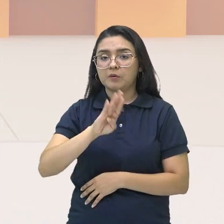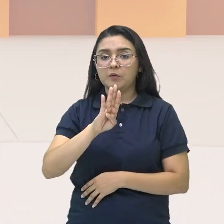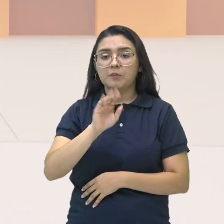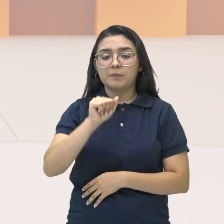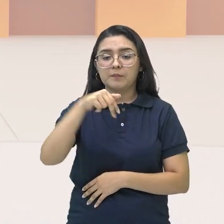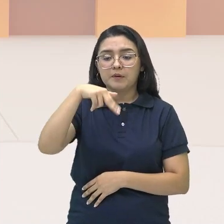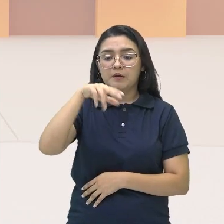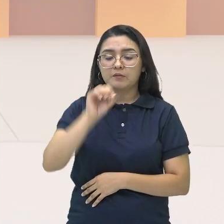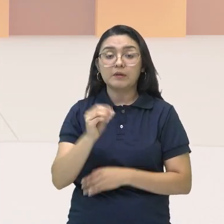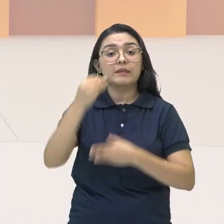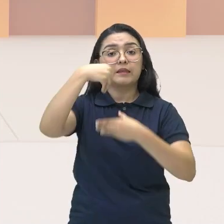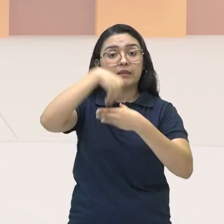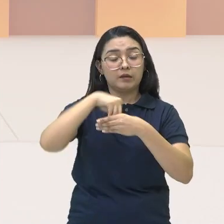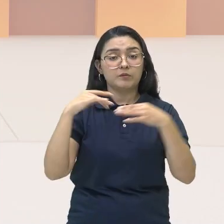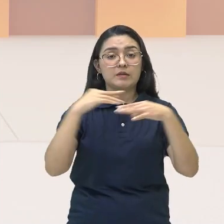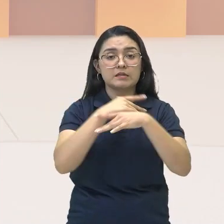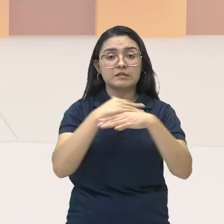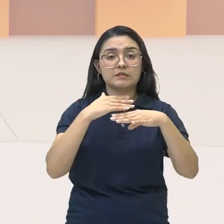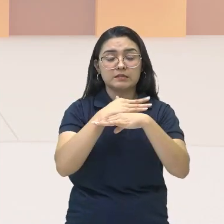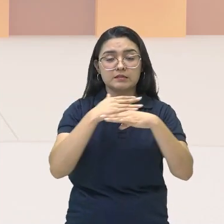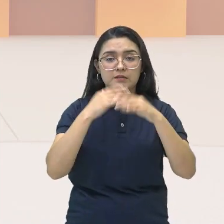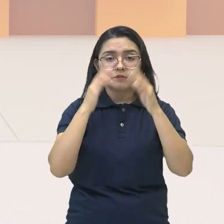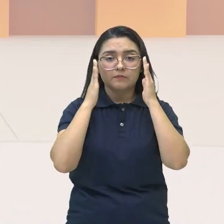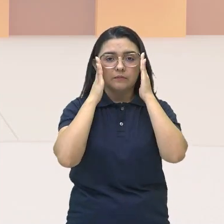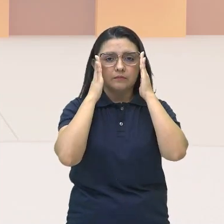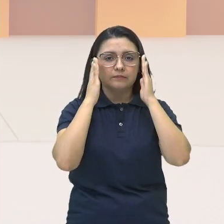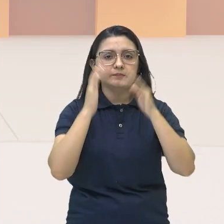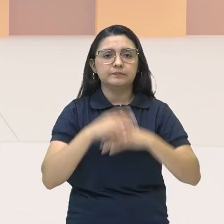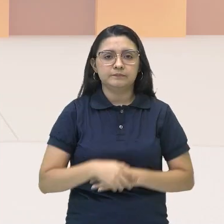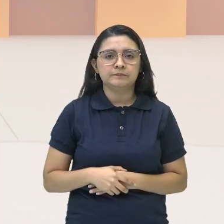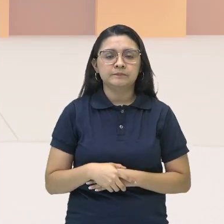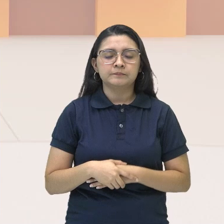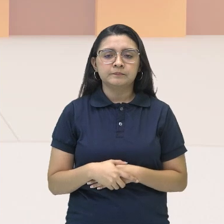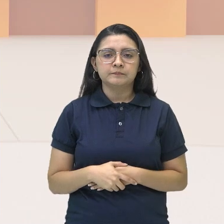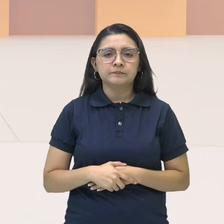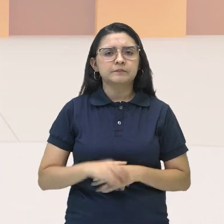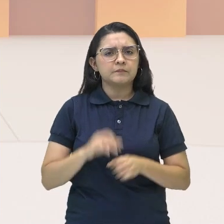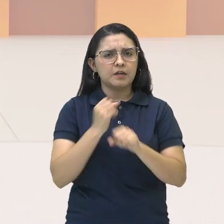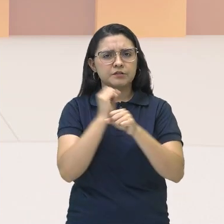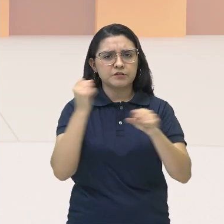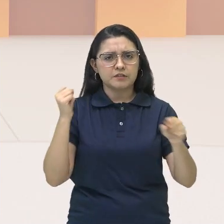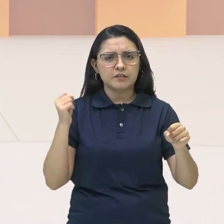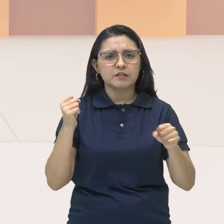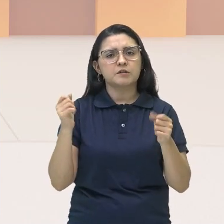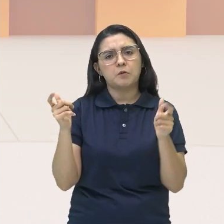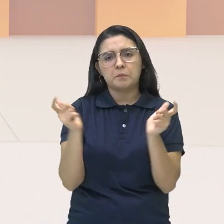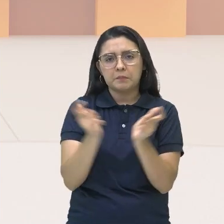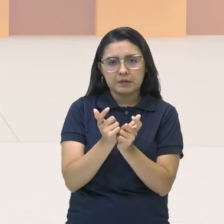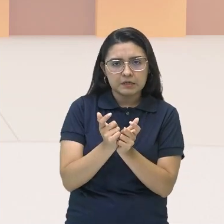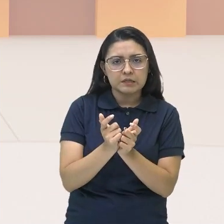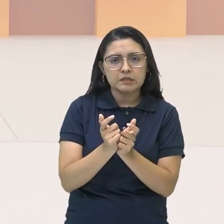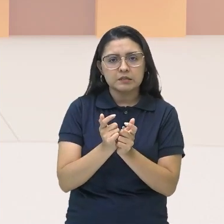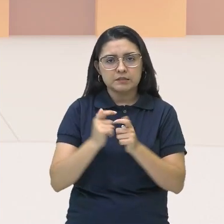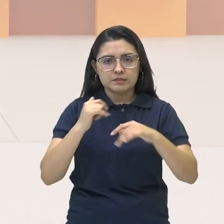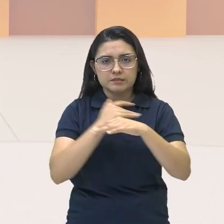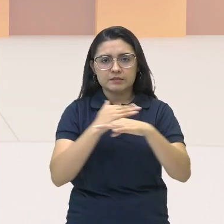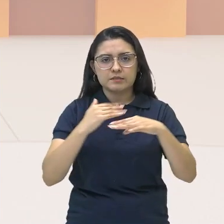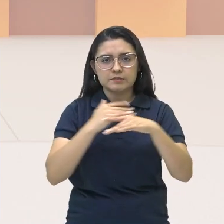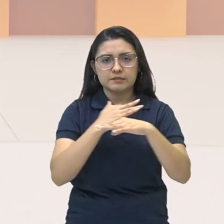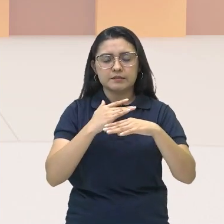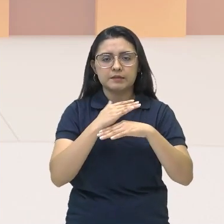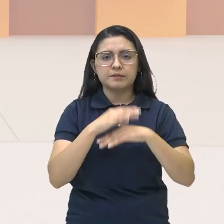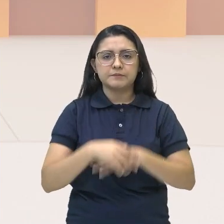da cidade, né? As zonas urbanas, né, são as grandes cidades, pequenas cidades, médias cidades, já fazem